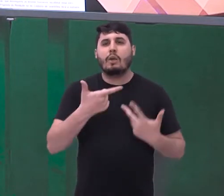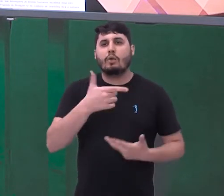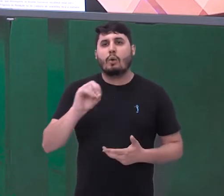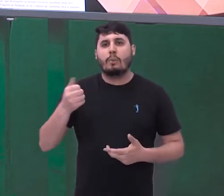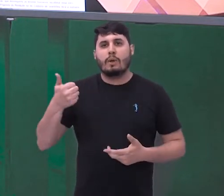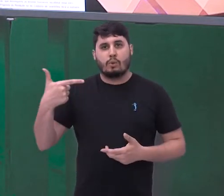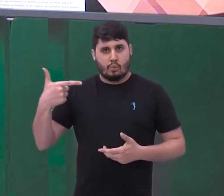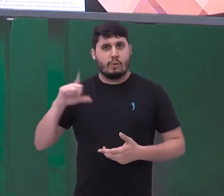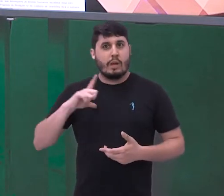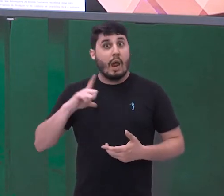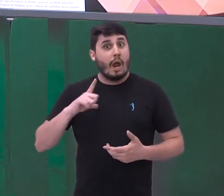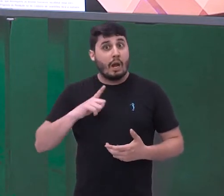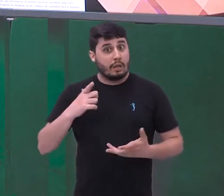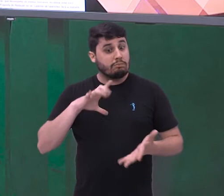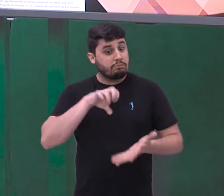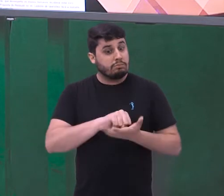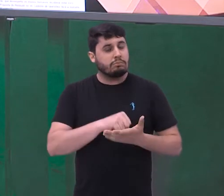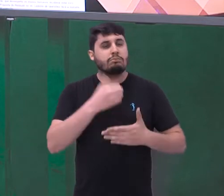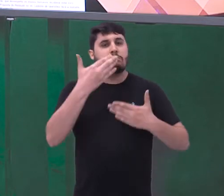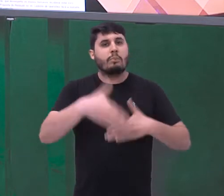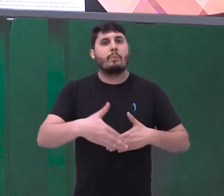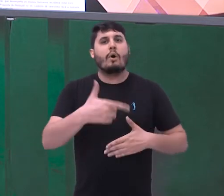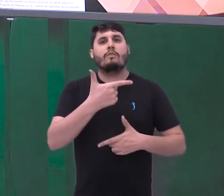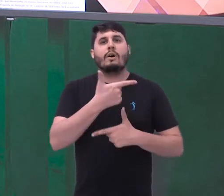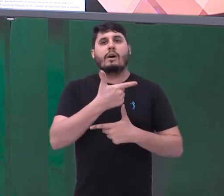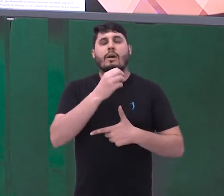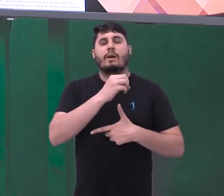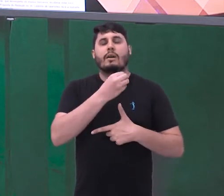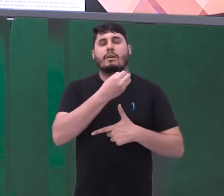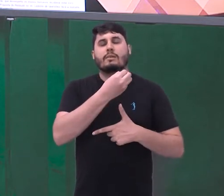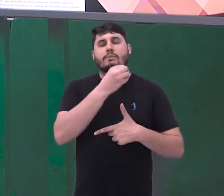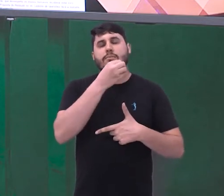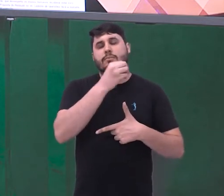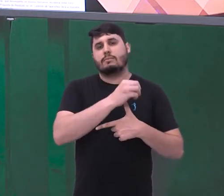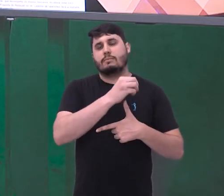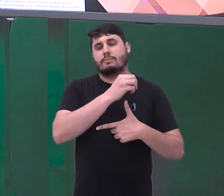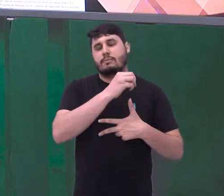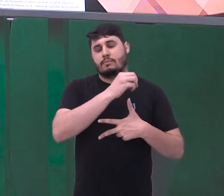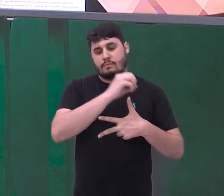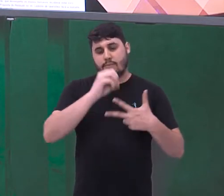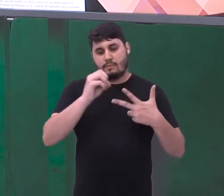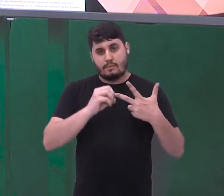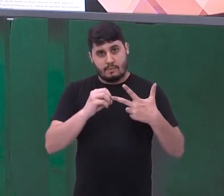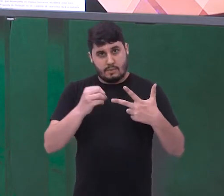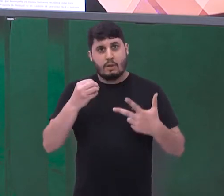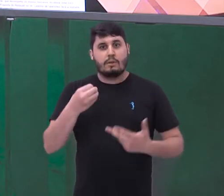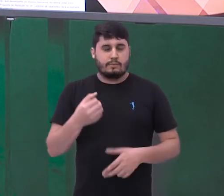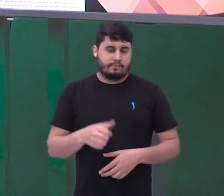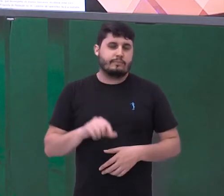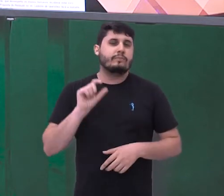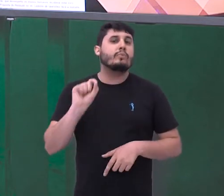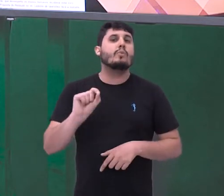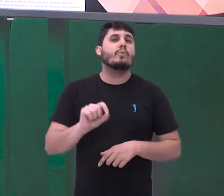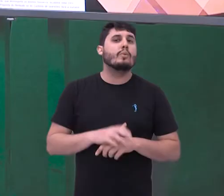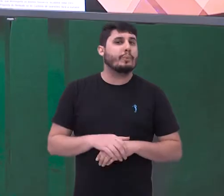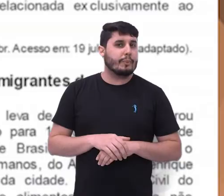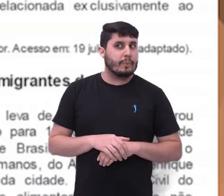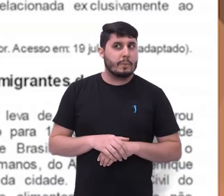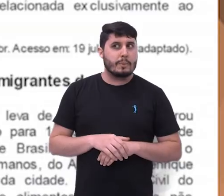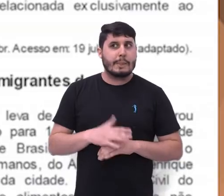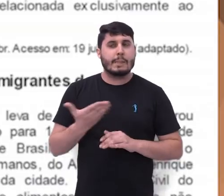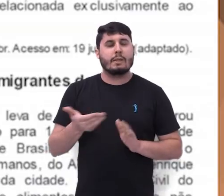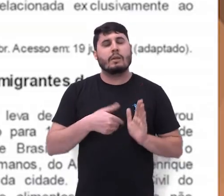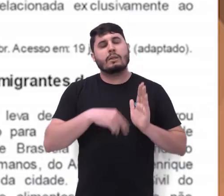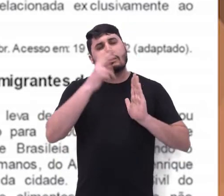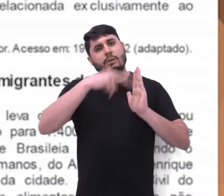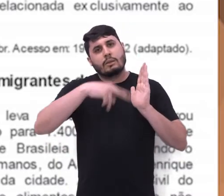2012. Está lá na cartilha do Enem, que veio para a gente em 2013. A proposta de redação. A